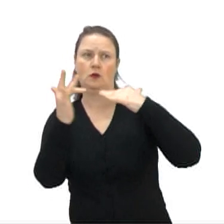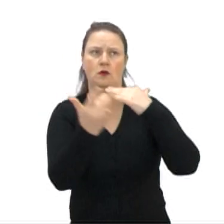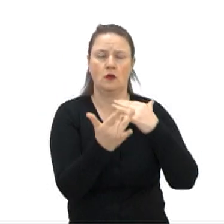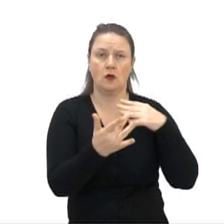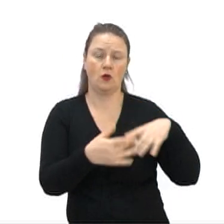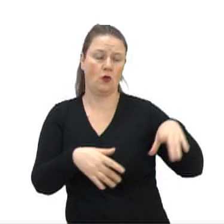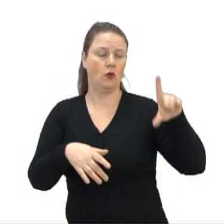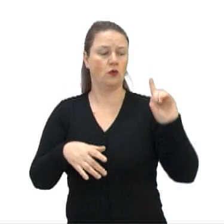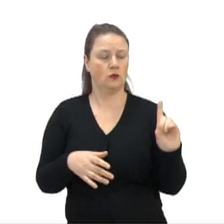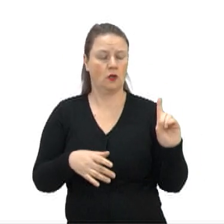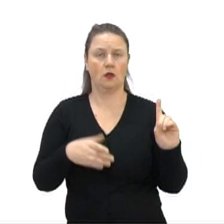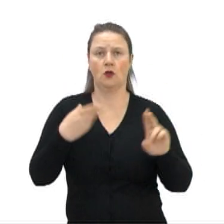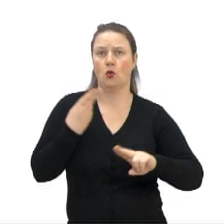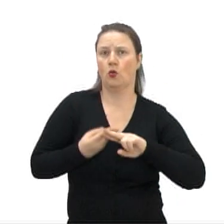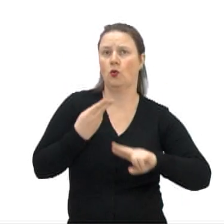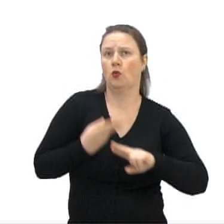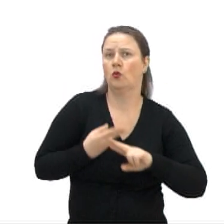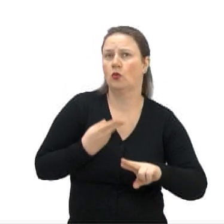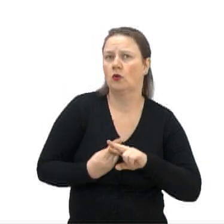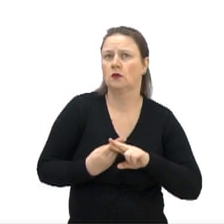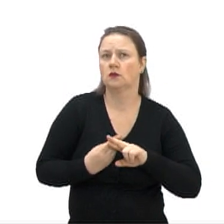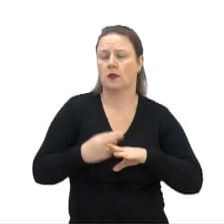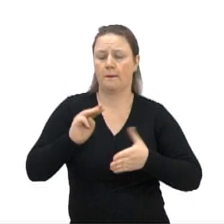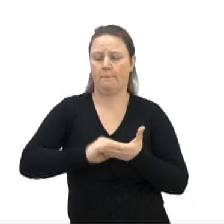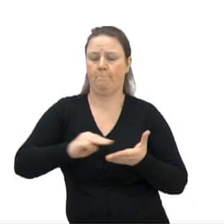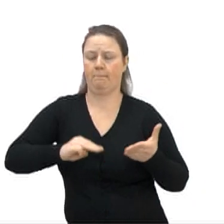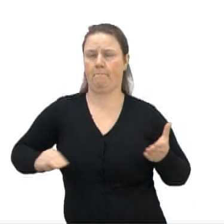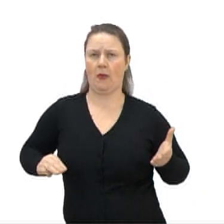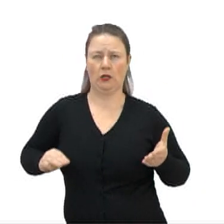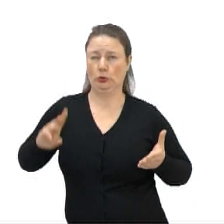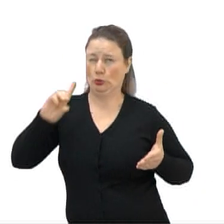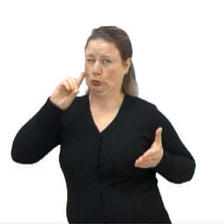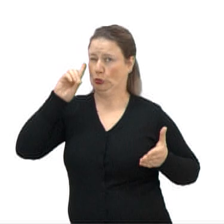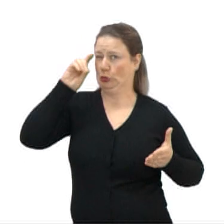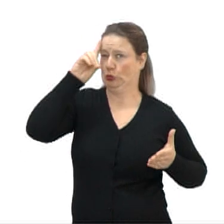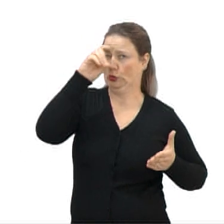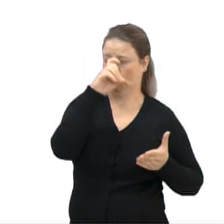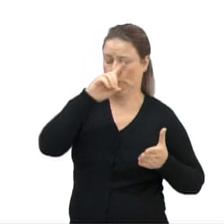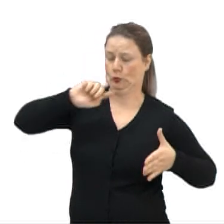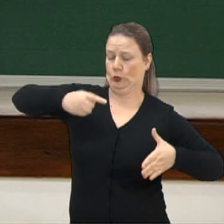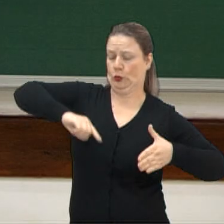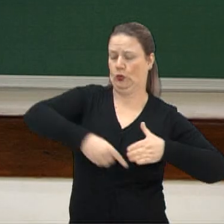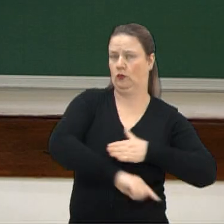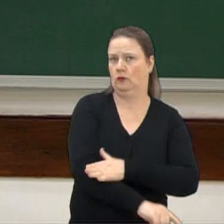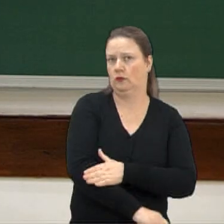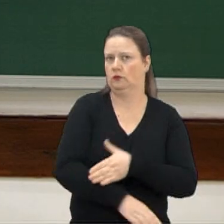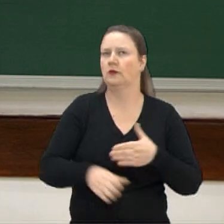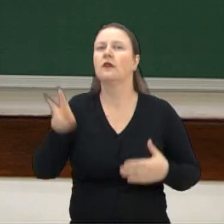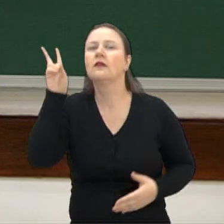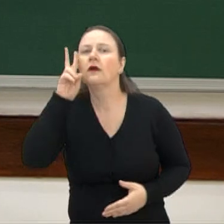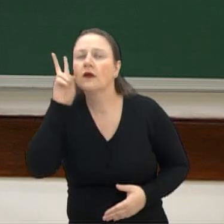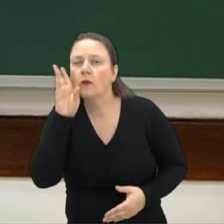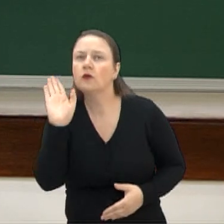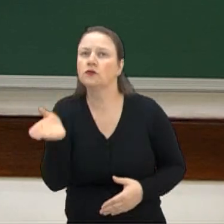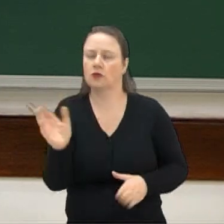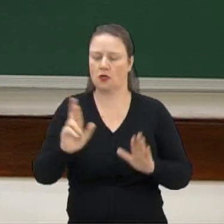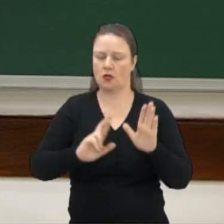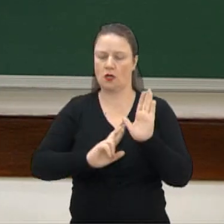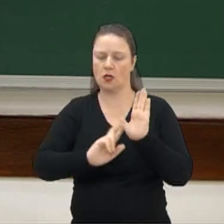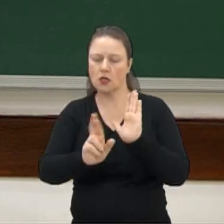complexos? Nós falamos da enquete hoje. Lembra que eu disse para vocês que já tinha umas respostas programadas, umas